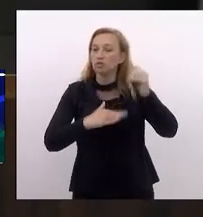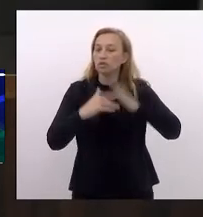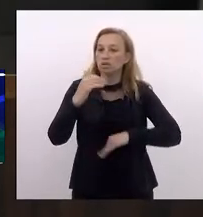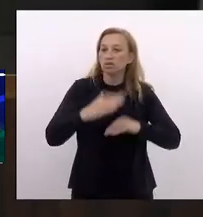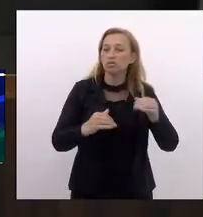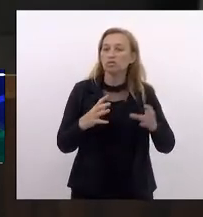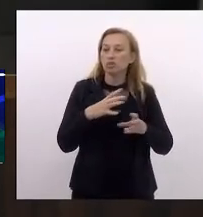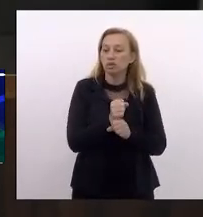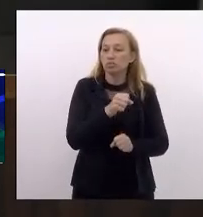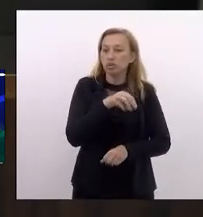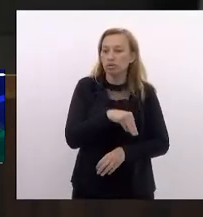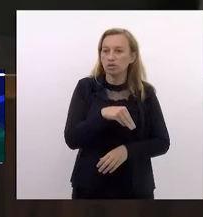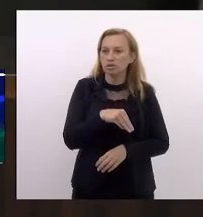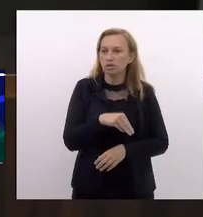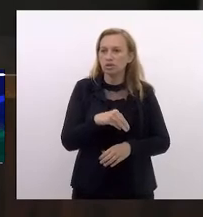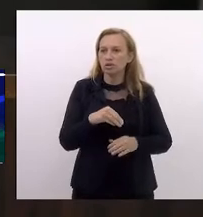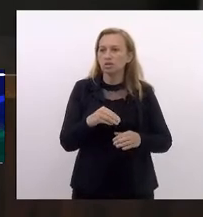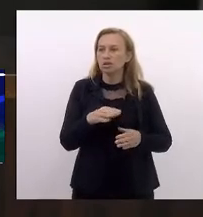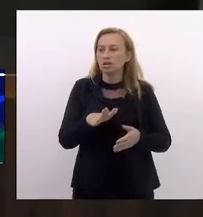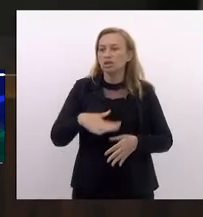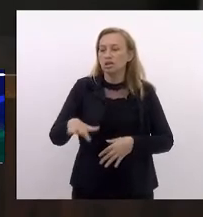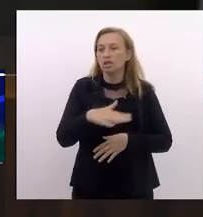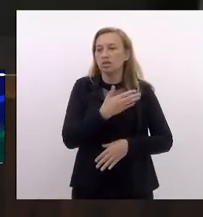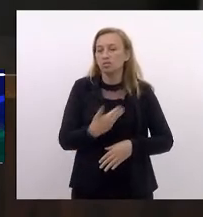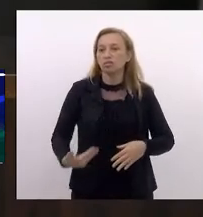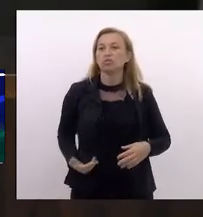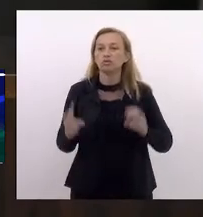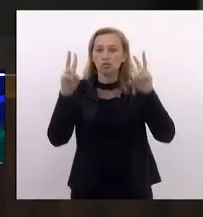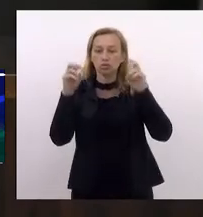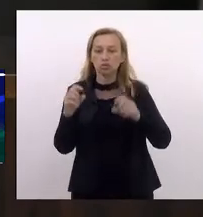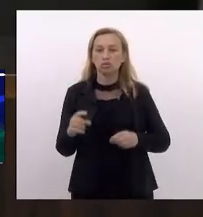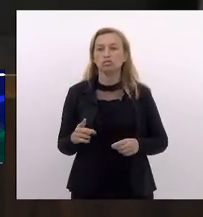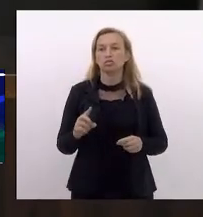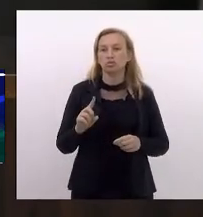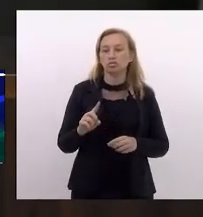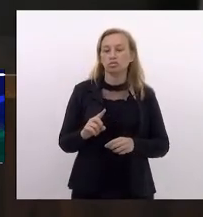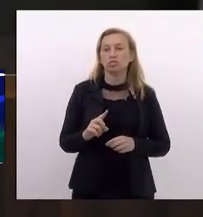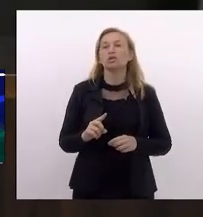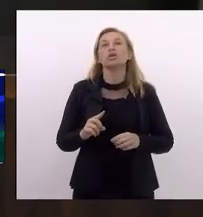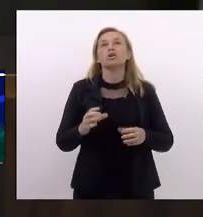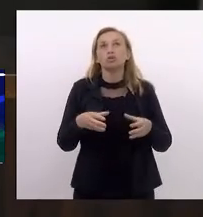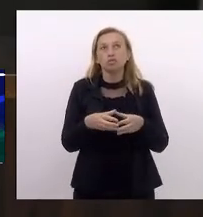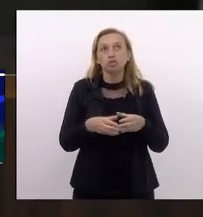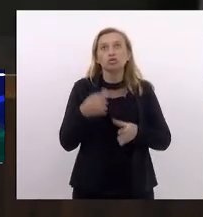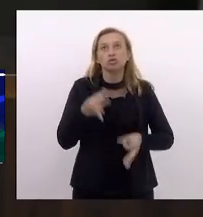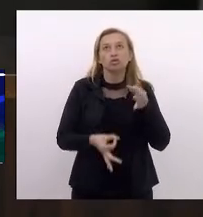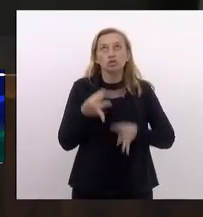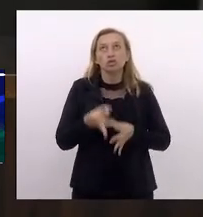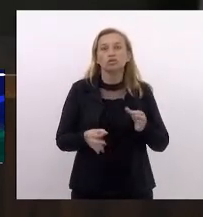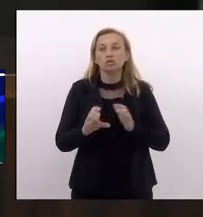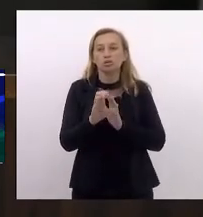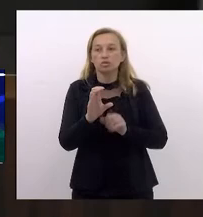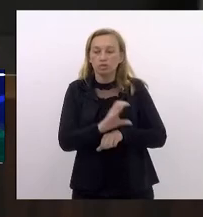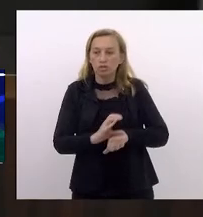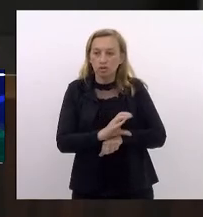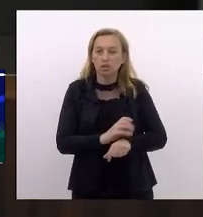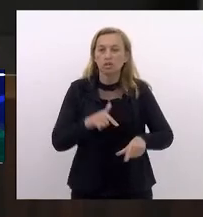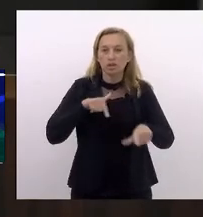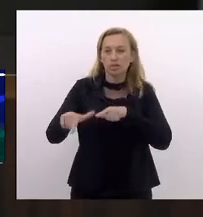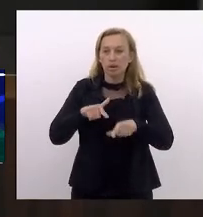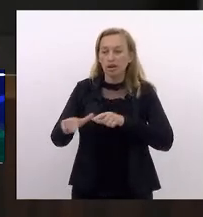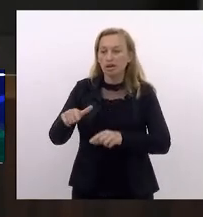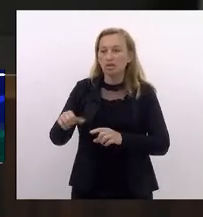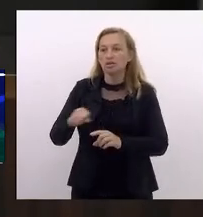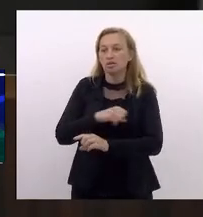da contabilidade no âmbito das repartições públicas do Estado Rio de Janeiro e dá outras providências pareceres da comissão de concessão desse pra condicionalidade trabalho e Ação